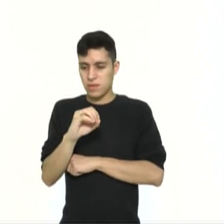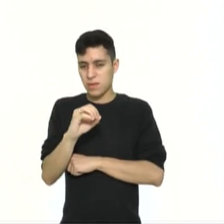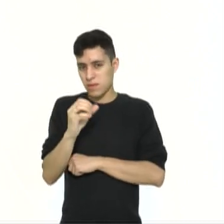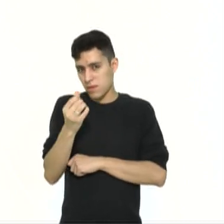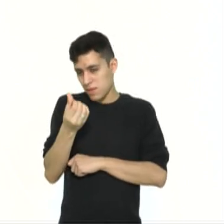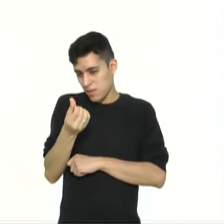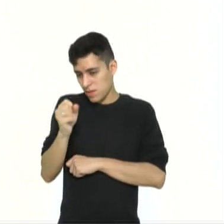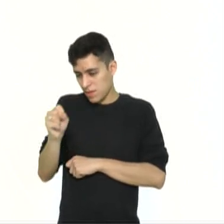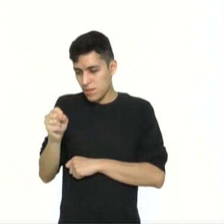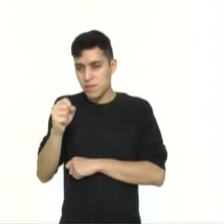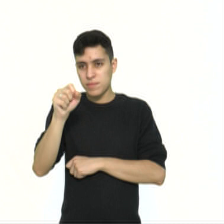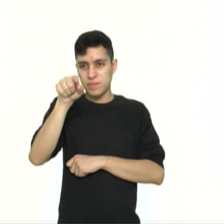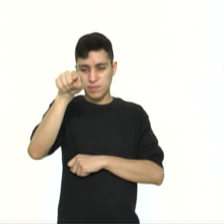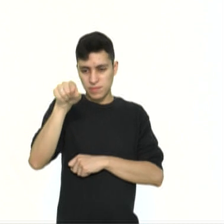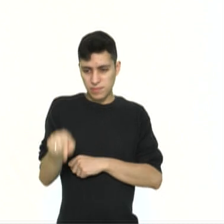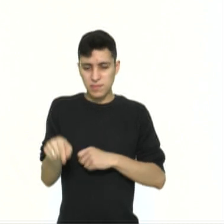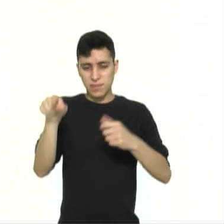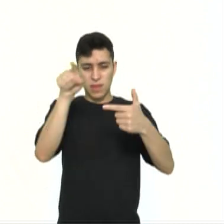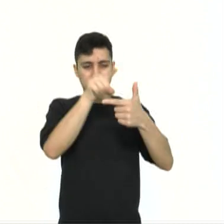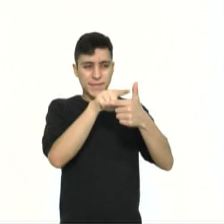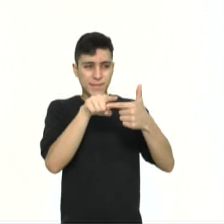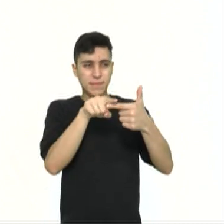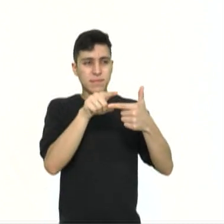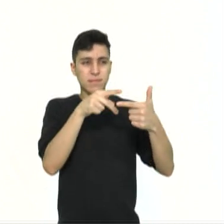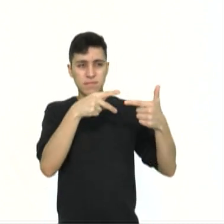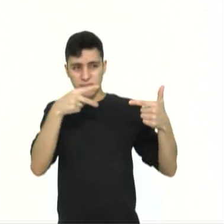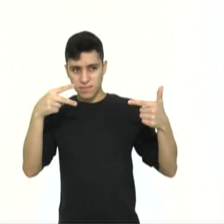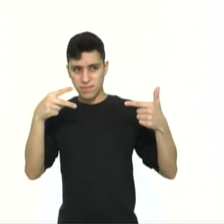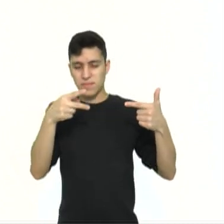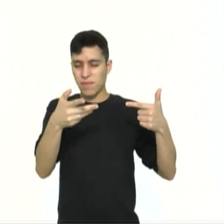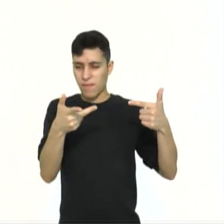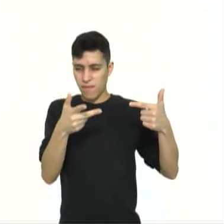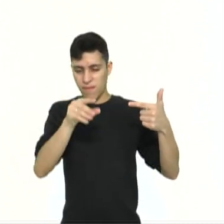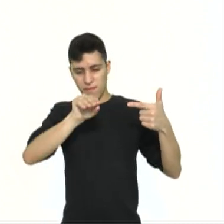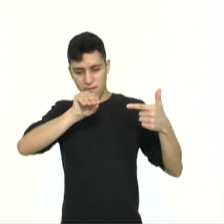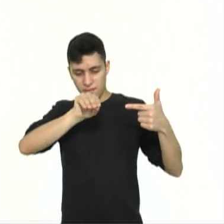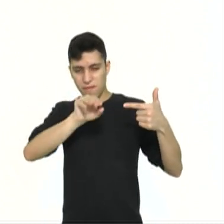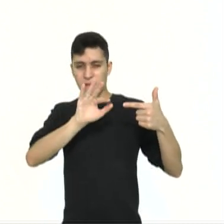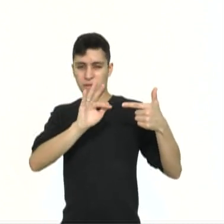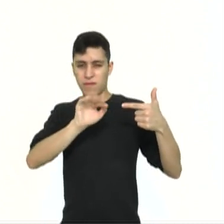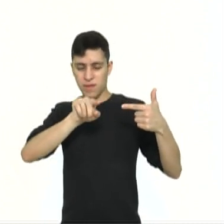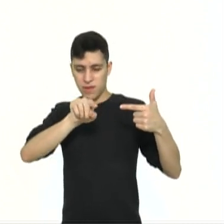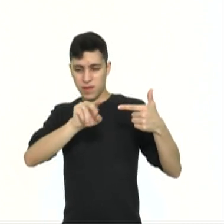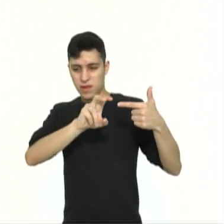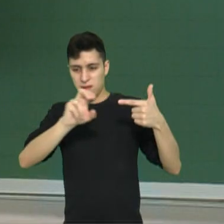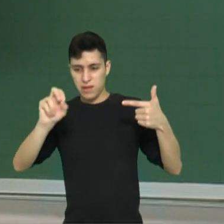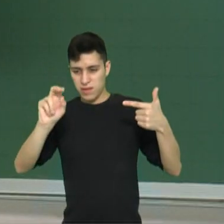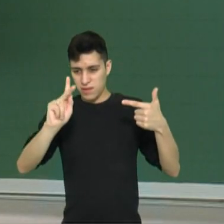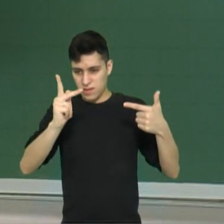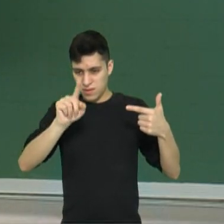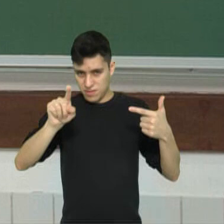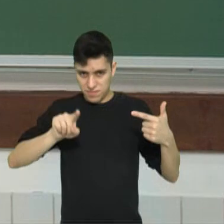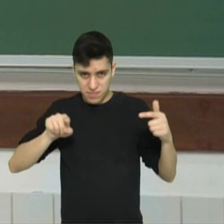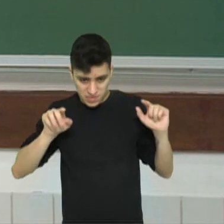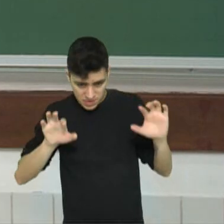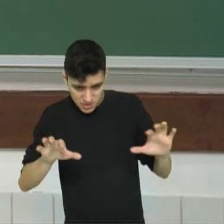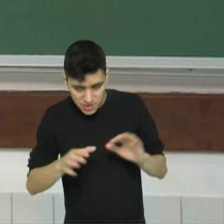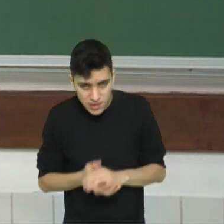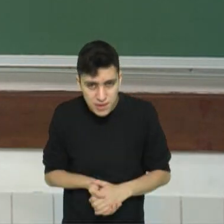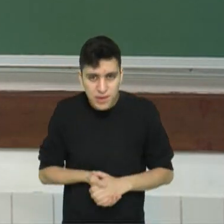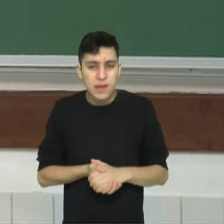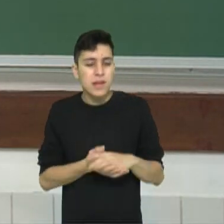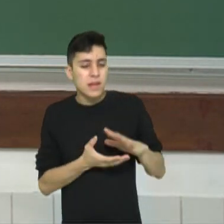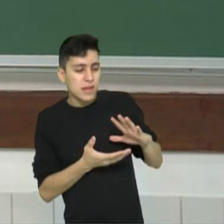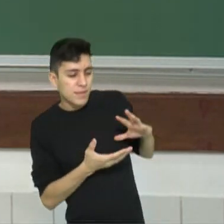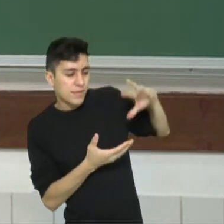ao efetuar essa divisão, chegamos a, então, uma frequência correspondente a 500 Hz, ok? Então, é isso que temos